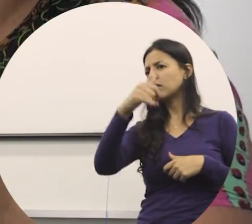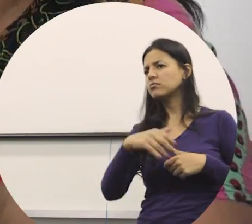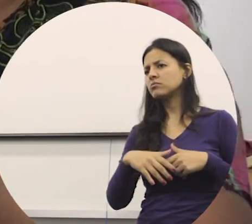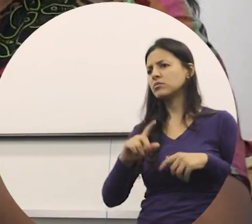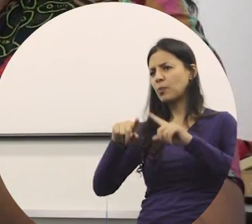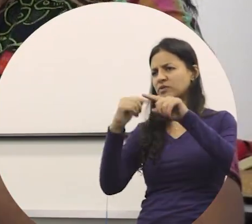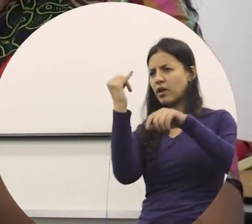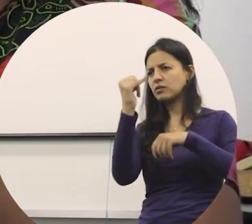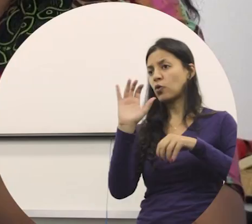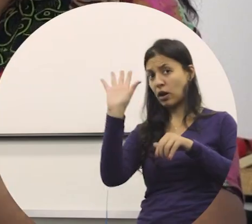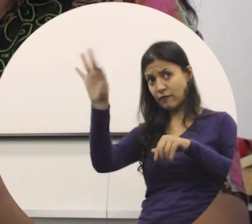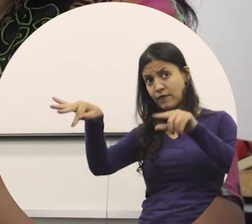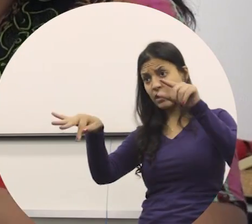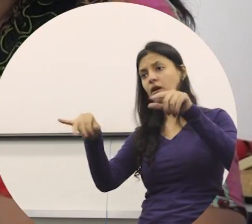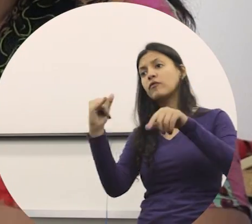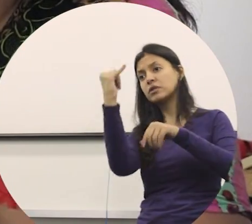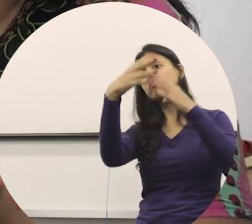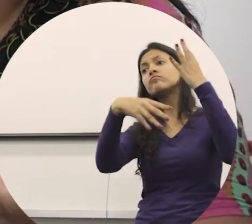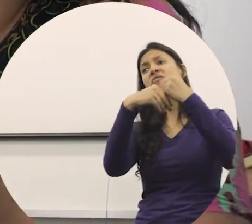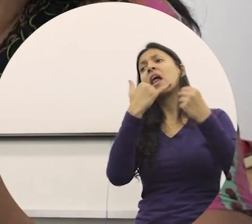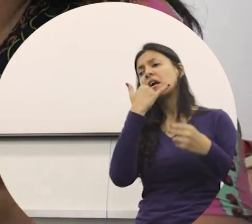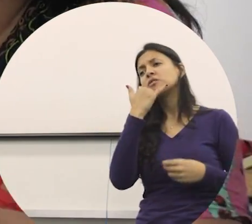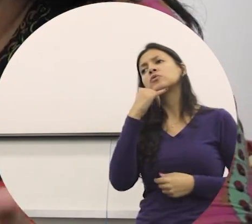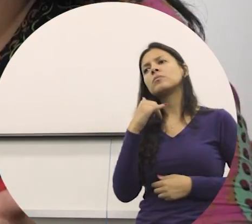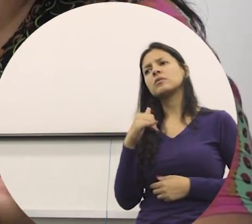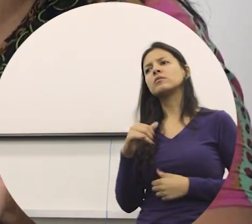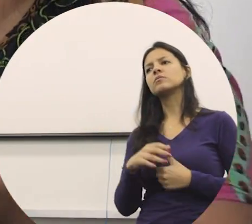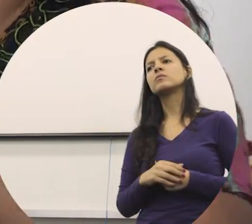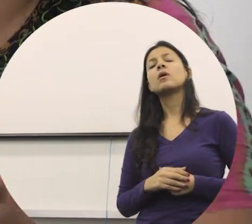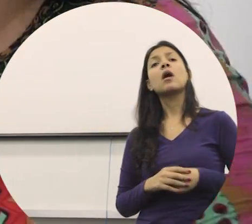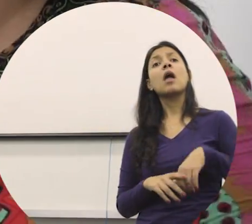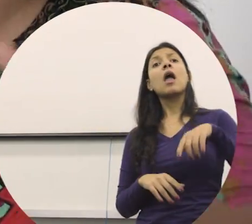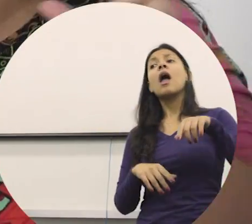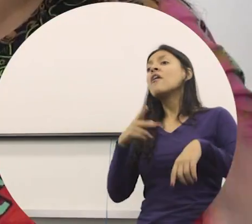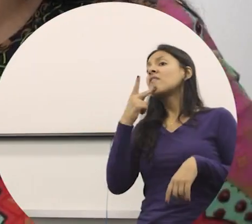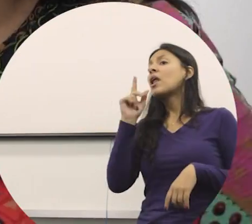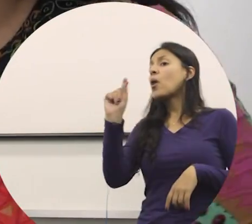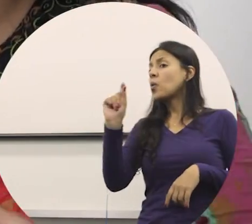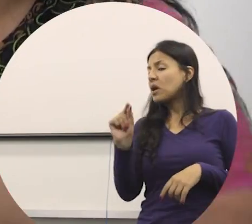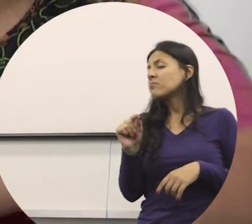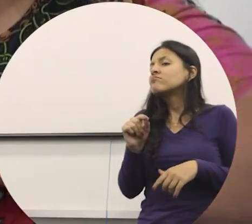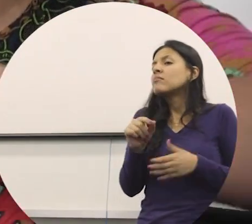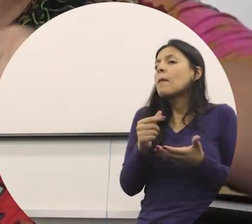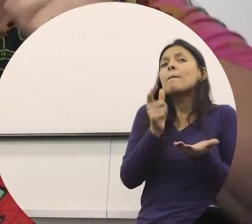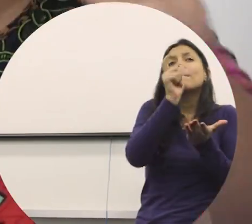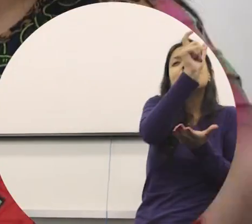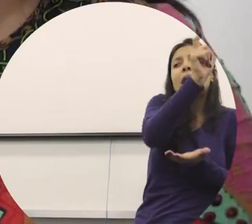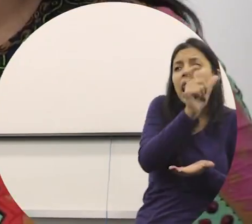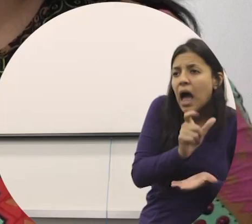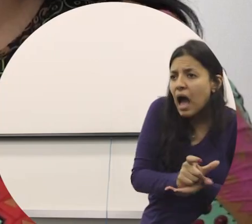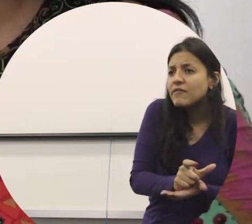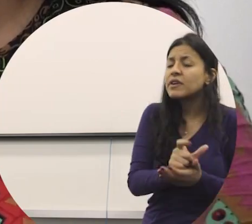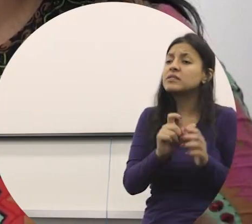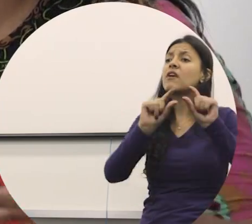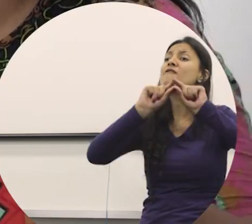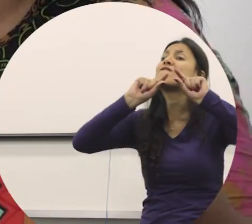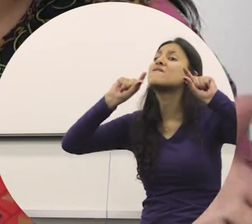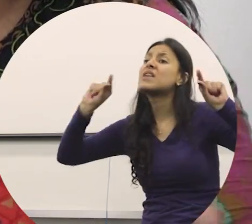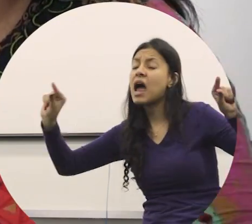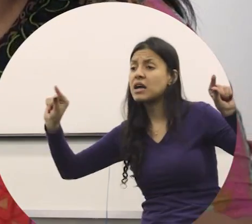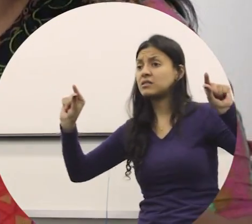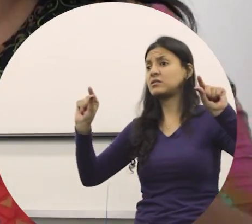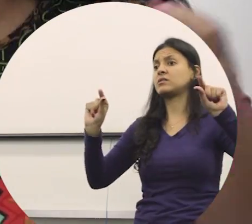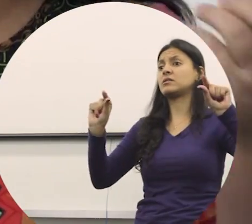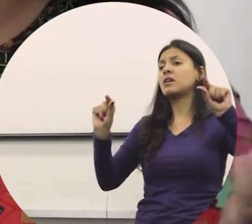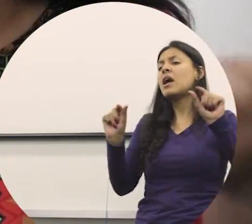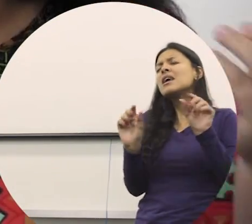1, de fazer com que os alunos copiem palavras, que saibam palavras, que formem frases,